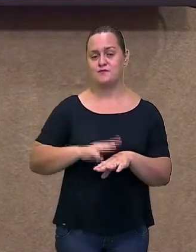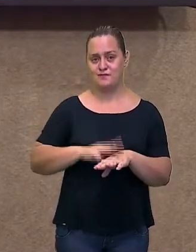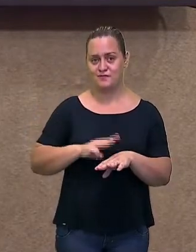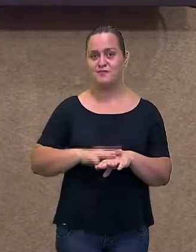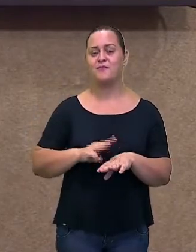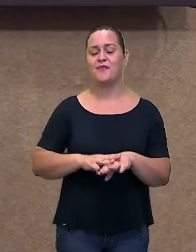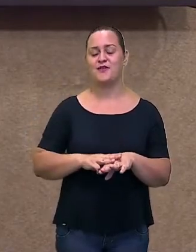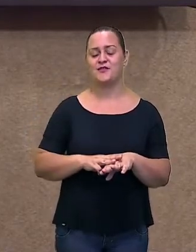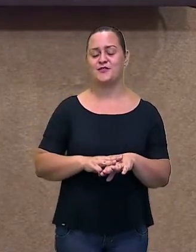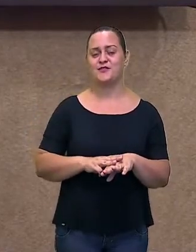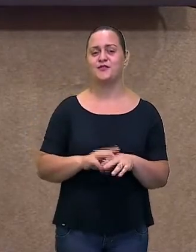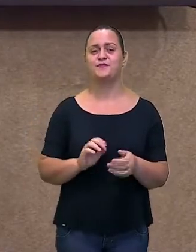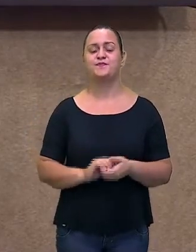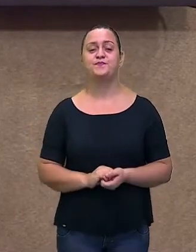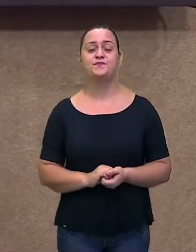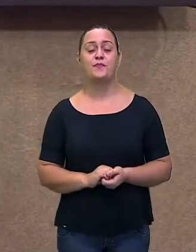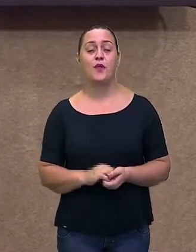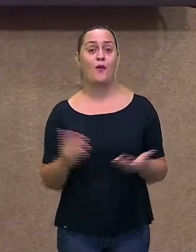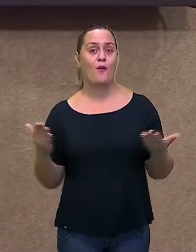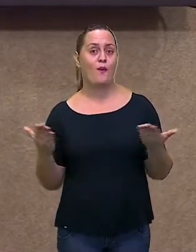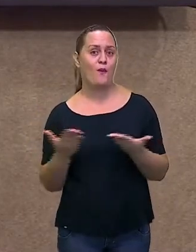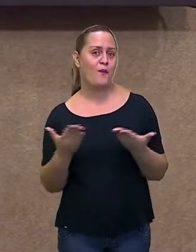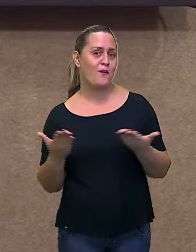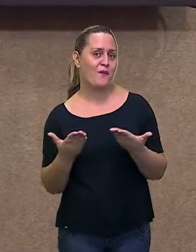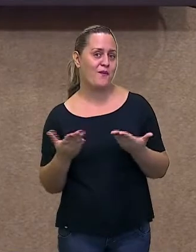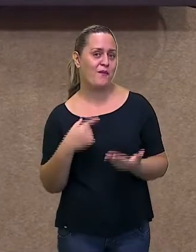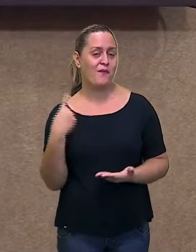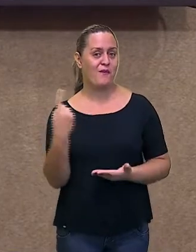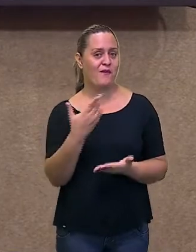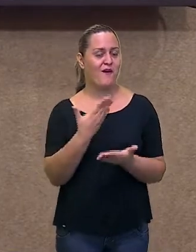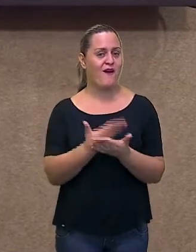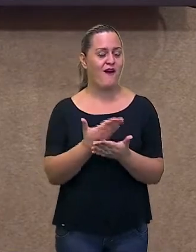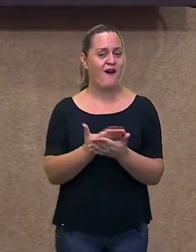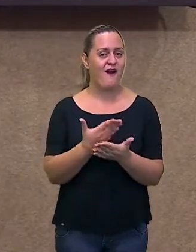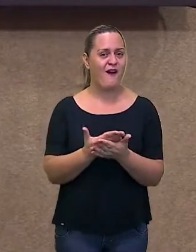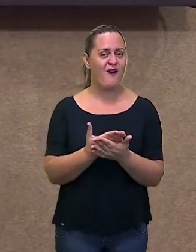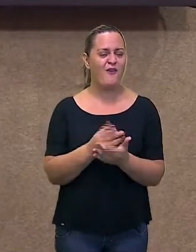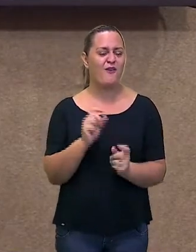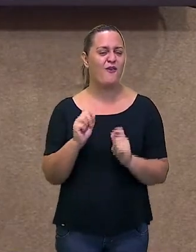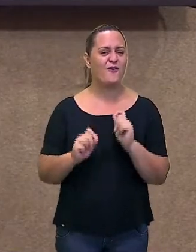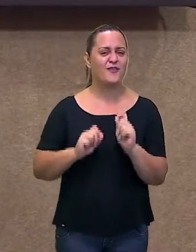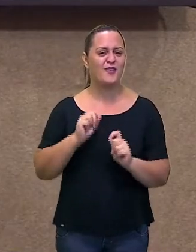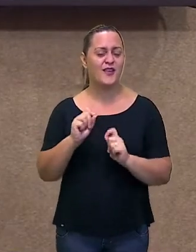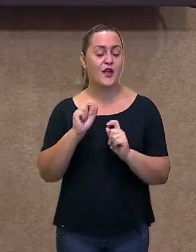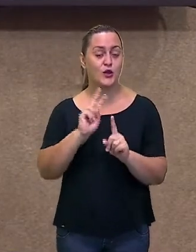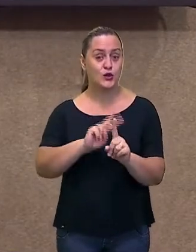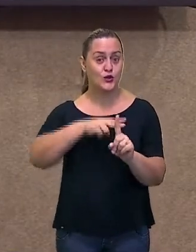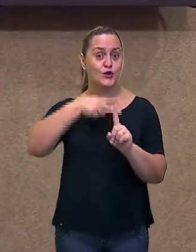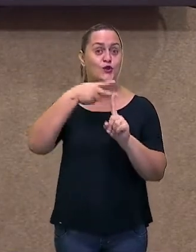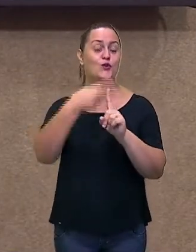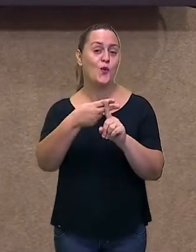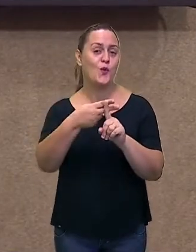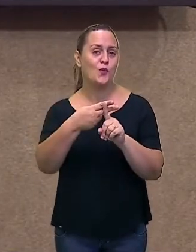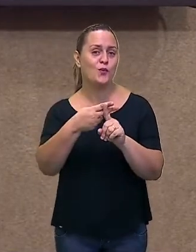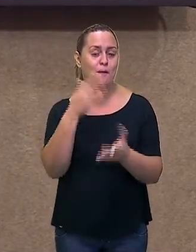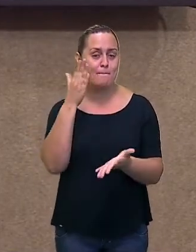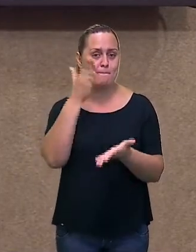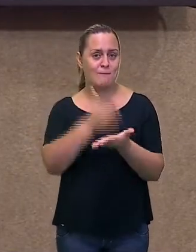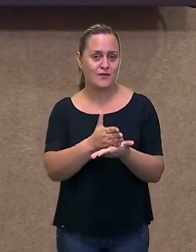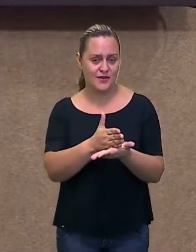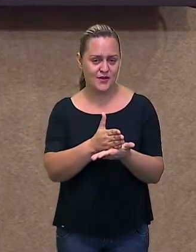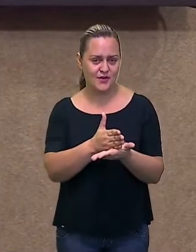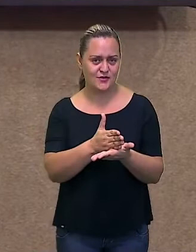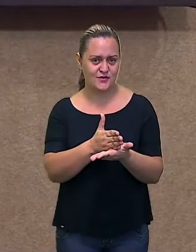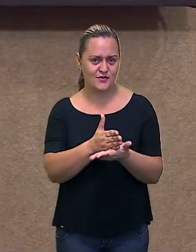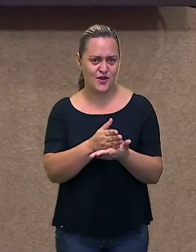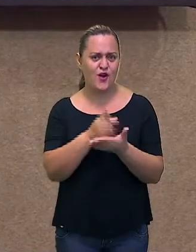e hoje a nossa aula vai falar sobre dobro e metade você já ouviu